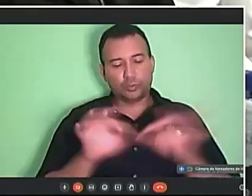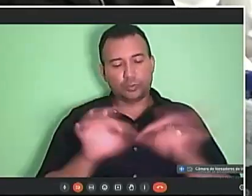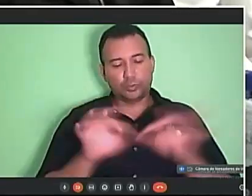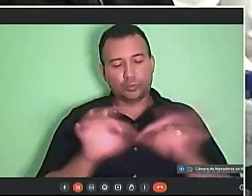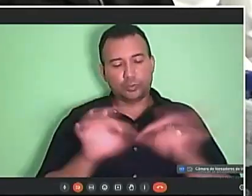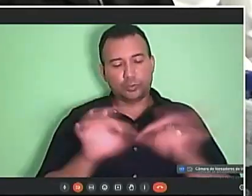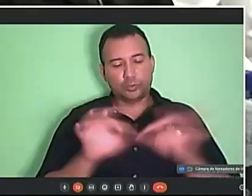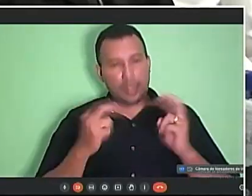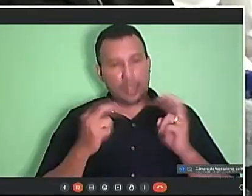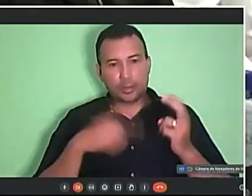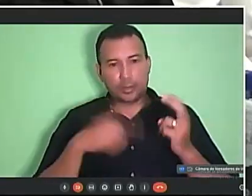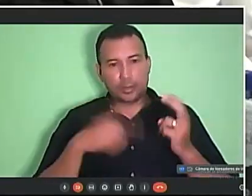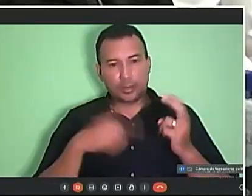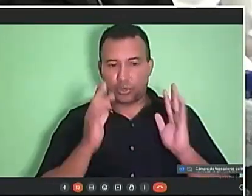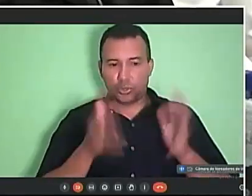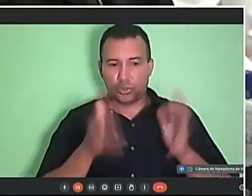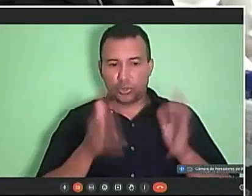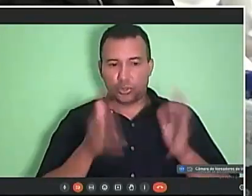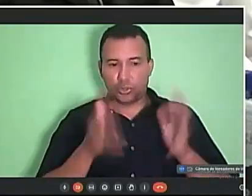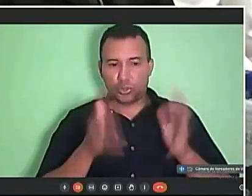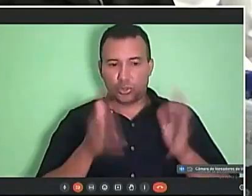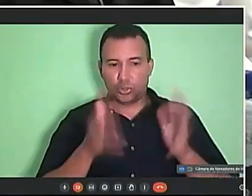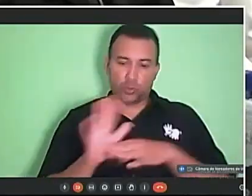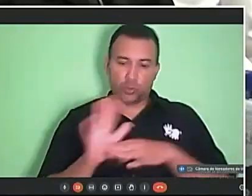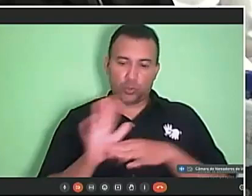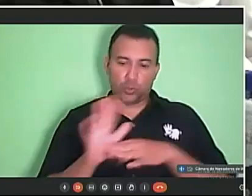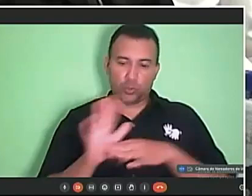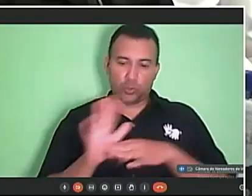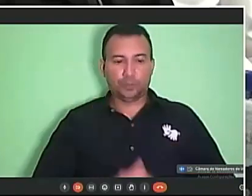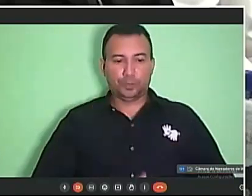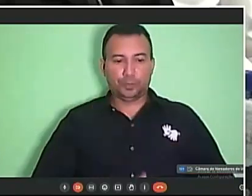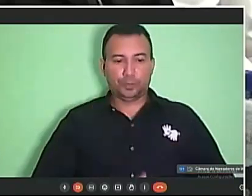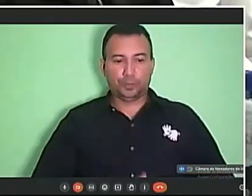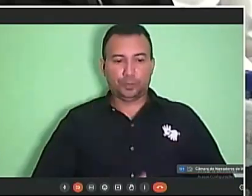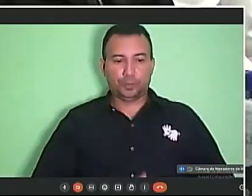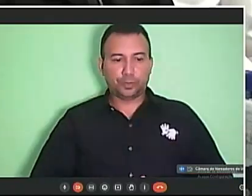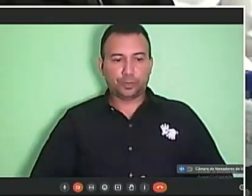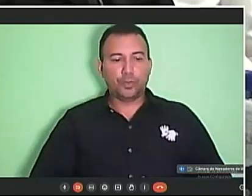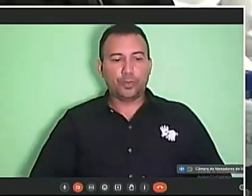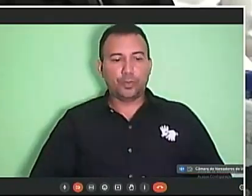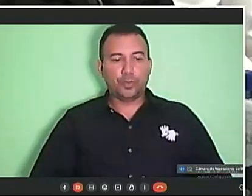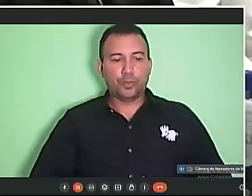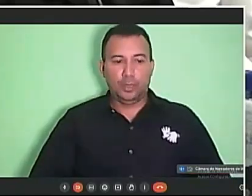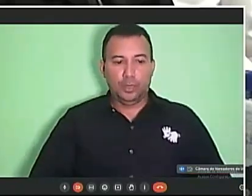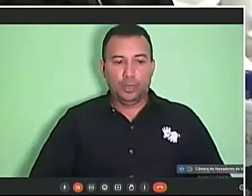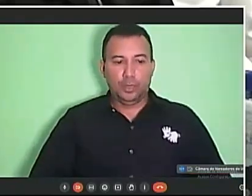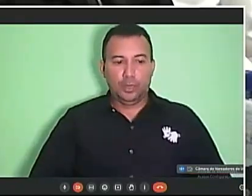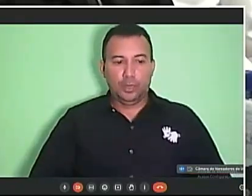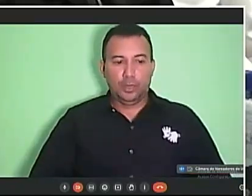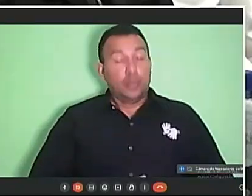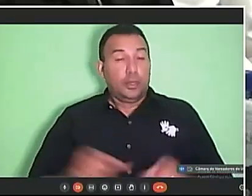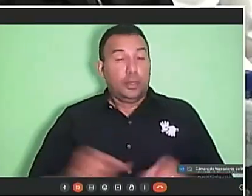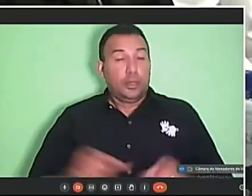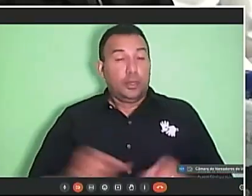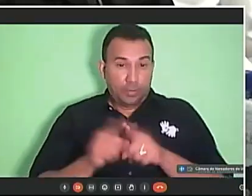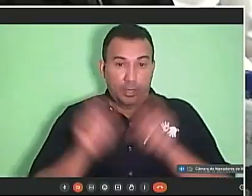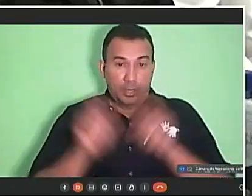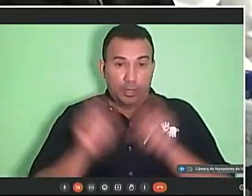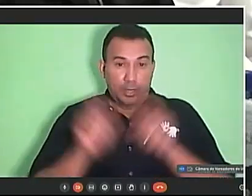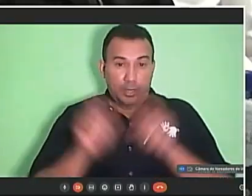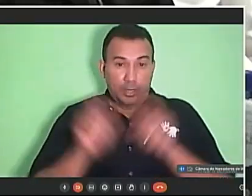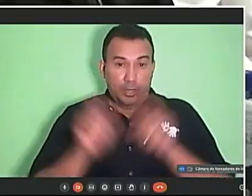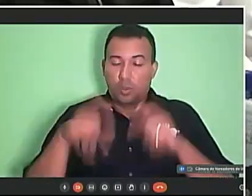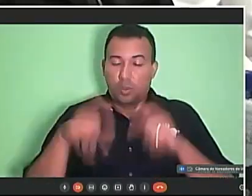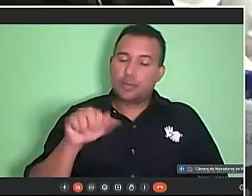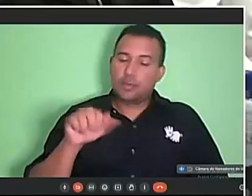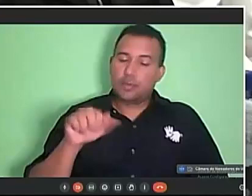essas situações. E também a gente tem trabalhado no plano diretor a verticalização no distrito de São Cristóvão, que é o